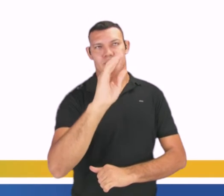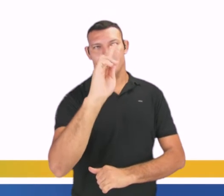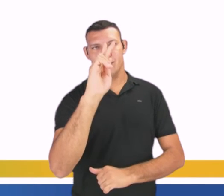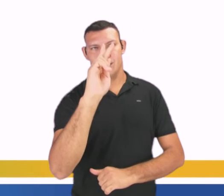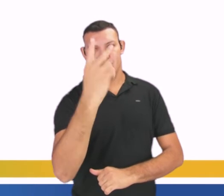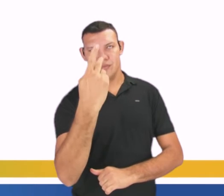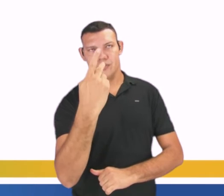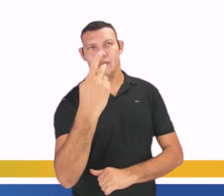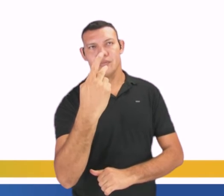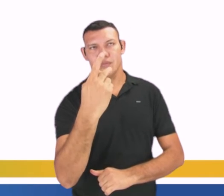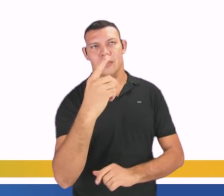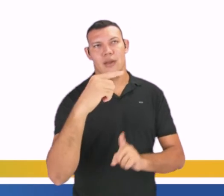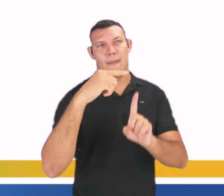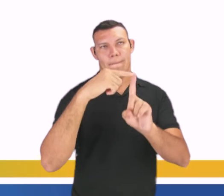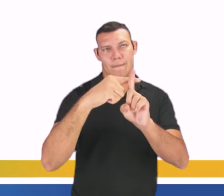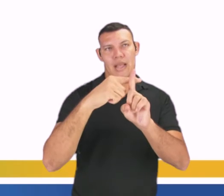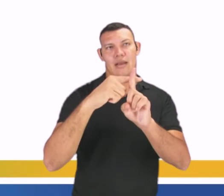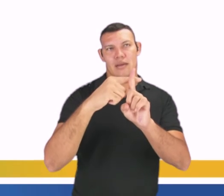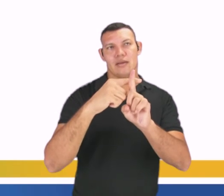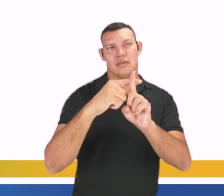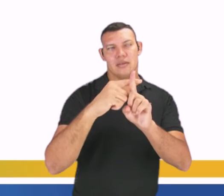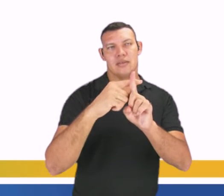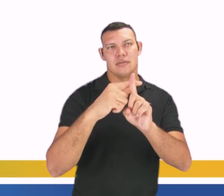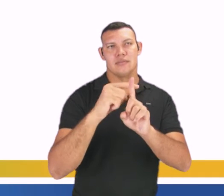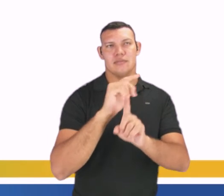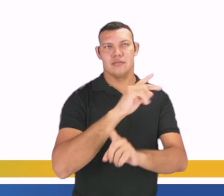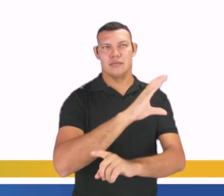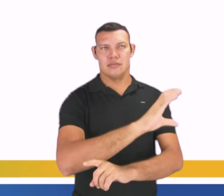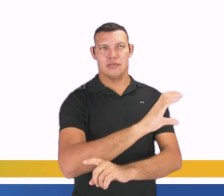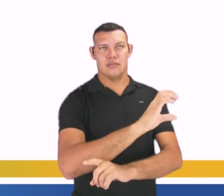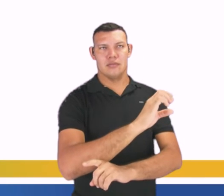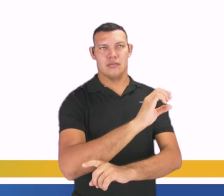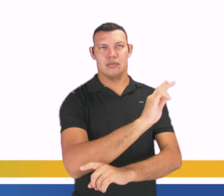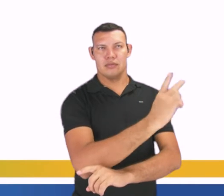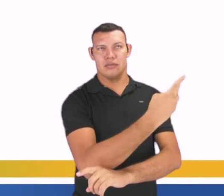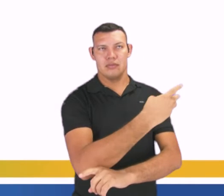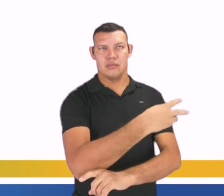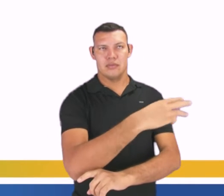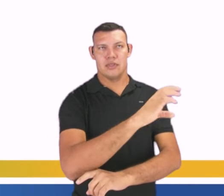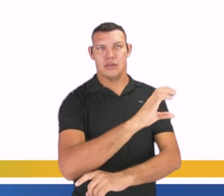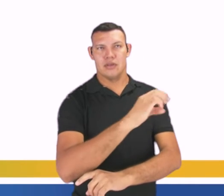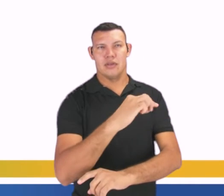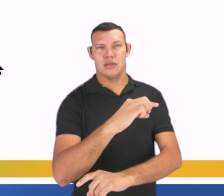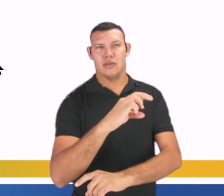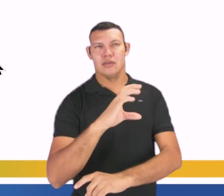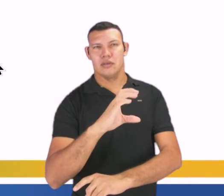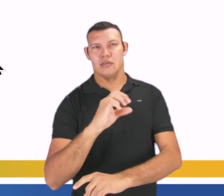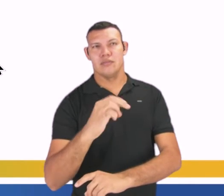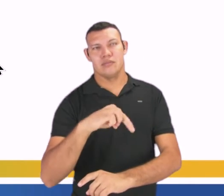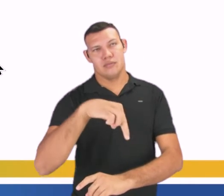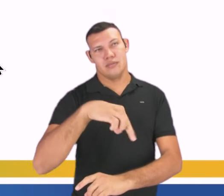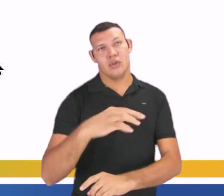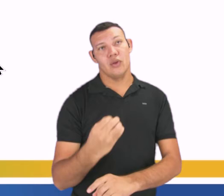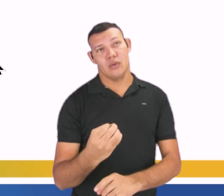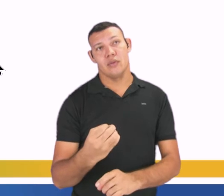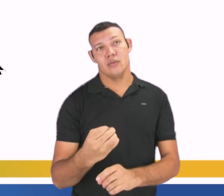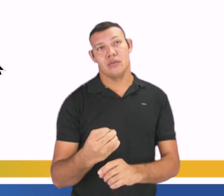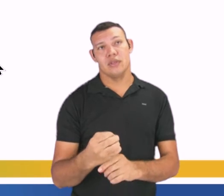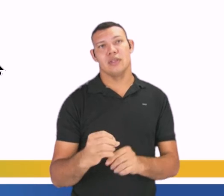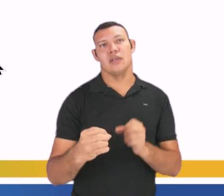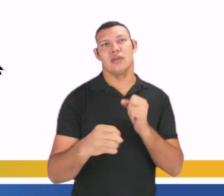ter uma formação de um anidrido etanoico e a formação de água também, a